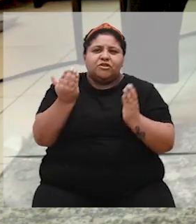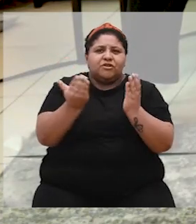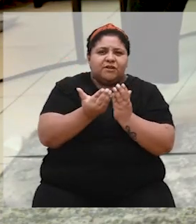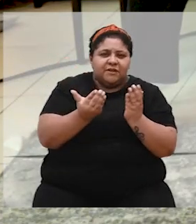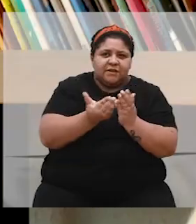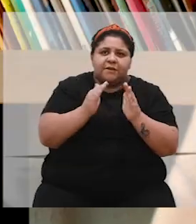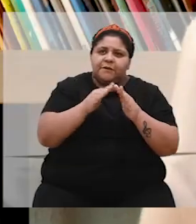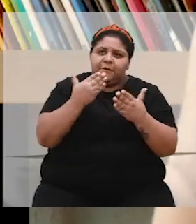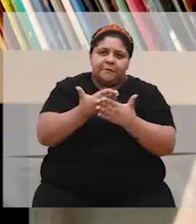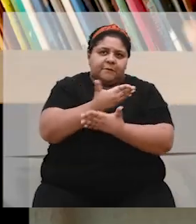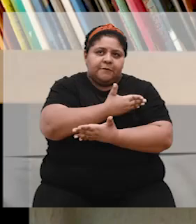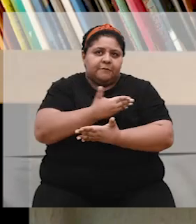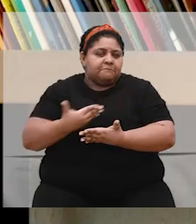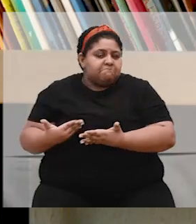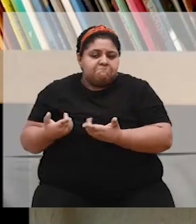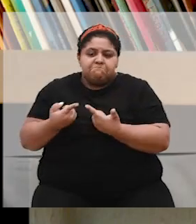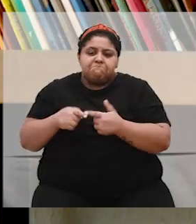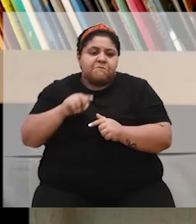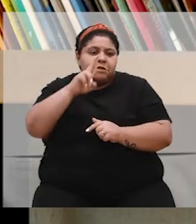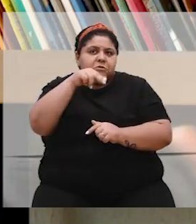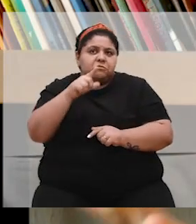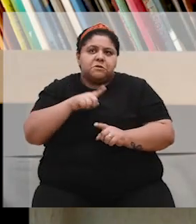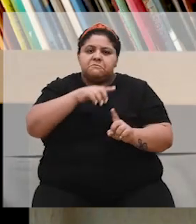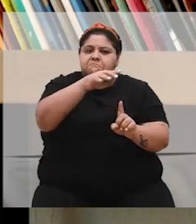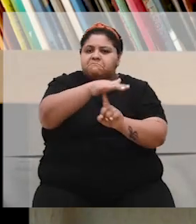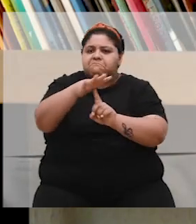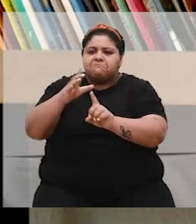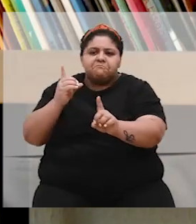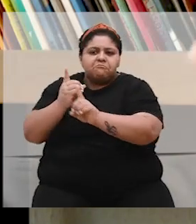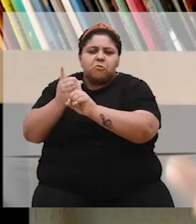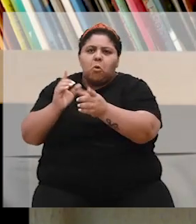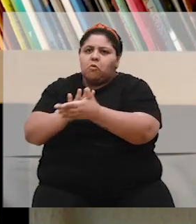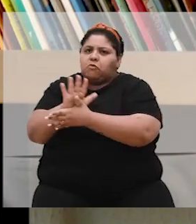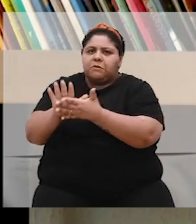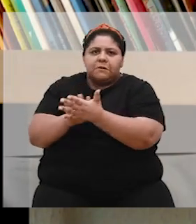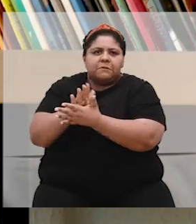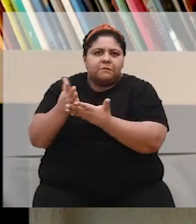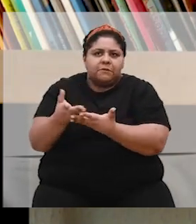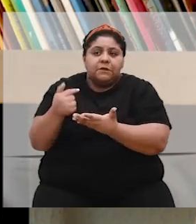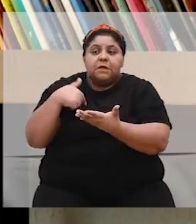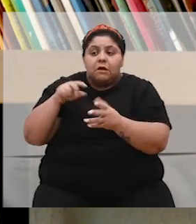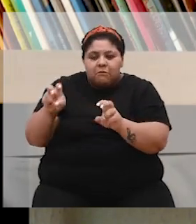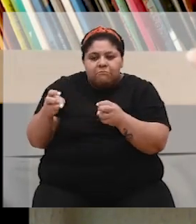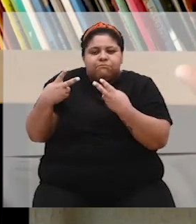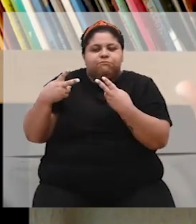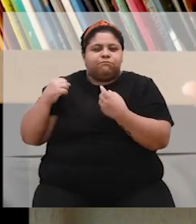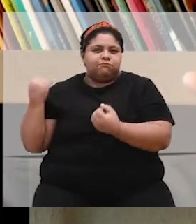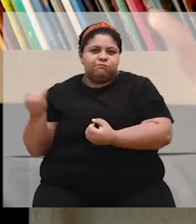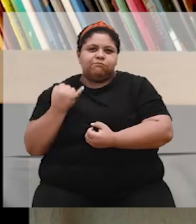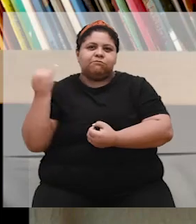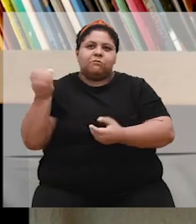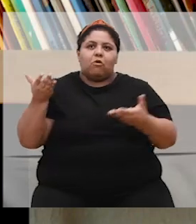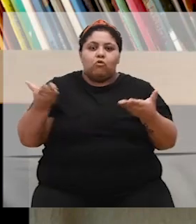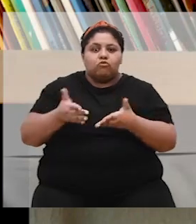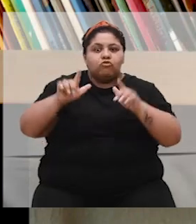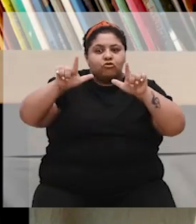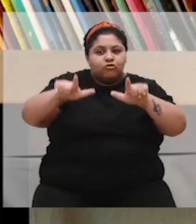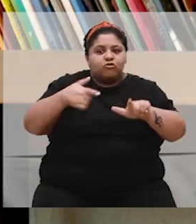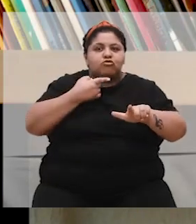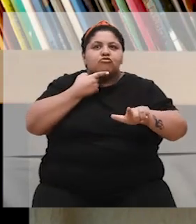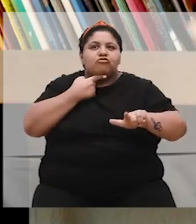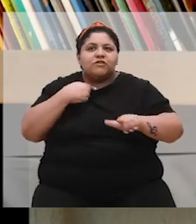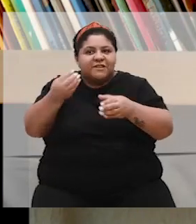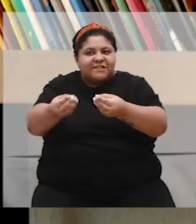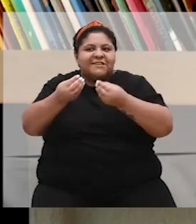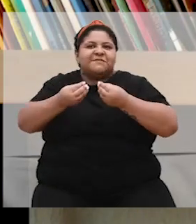Eu estudei em escola pública, enfim, mas nunca teve feira, nunca teve encontro com leitores. Então percebo a importância de estar num